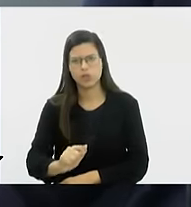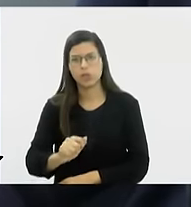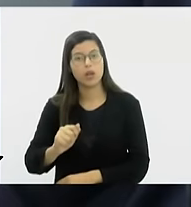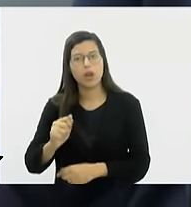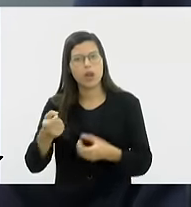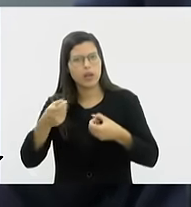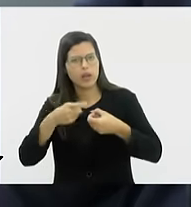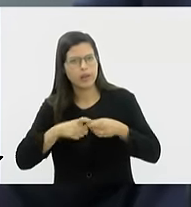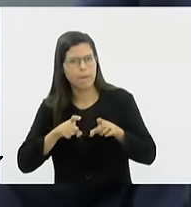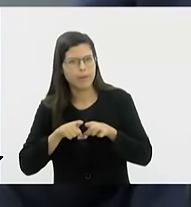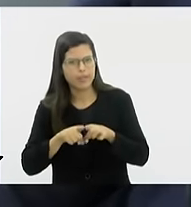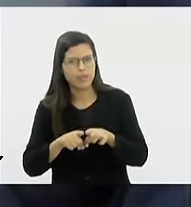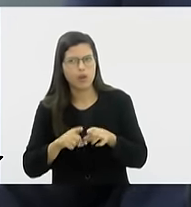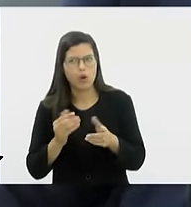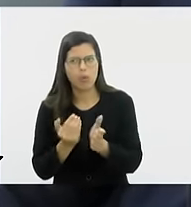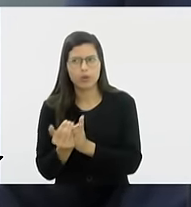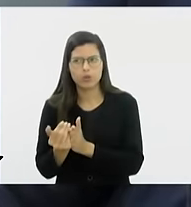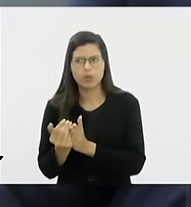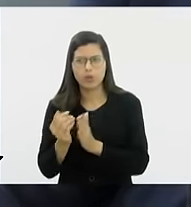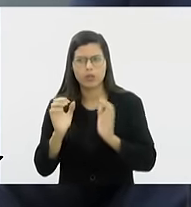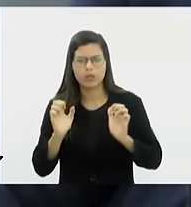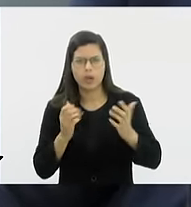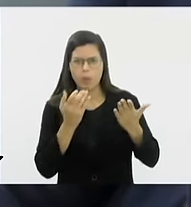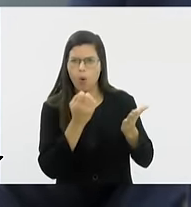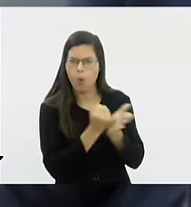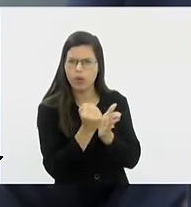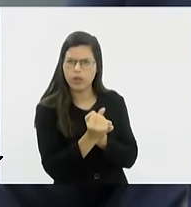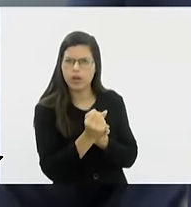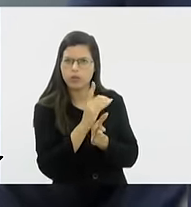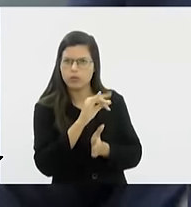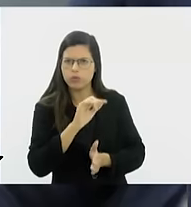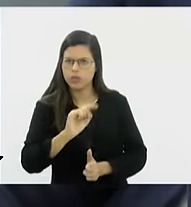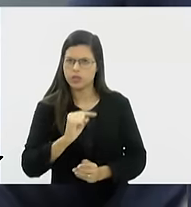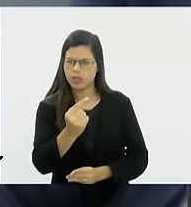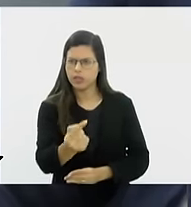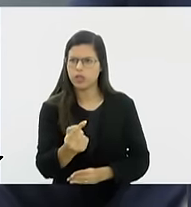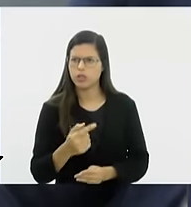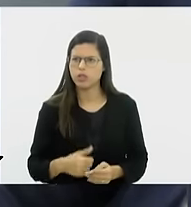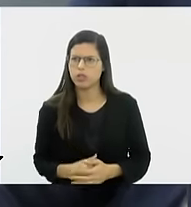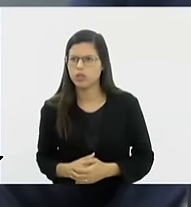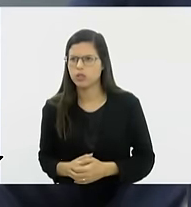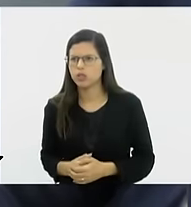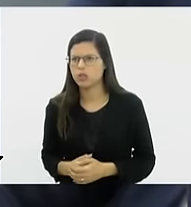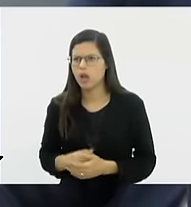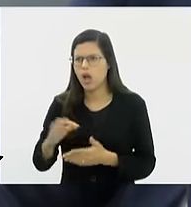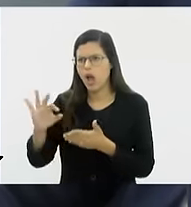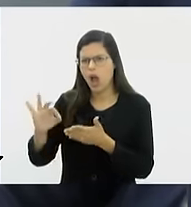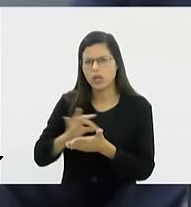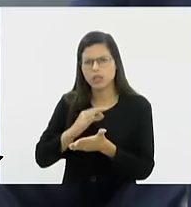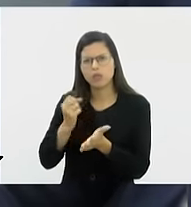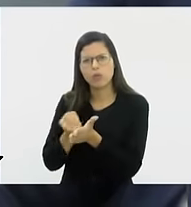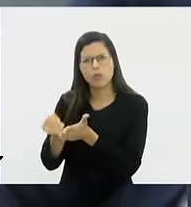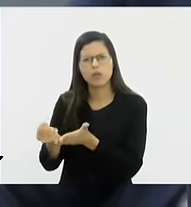nasceu, celebrou o contrato e, no dia seguinte... assinou o contrato.